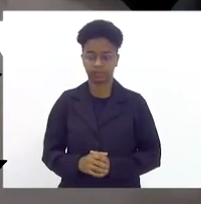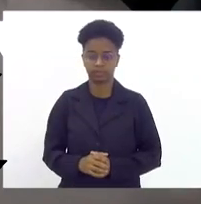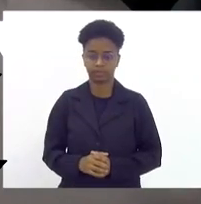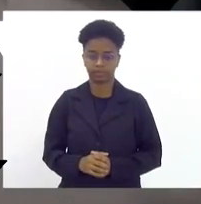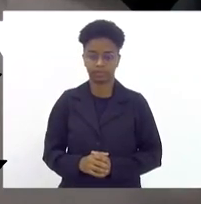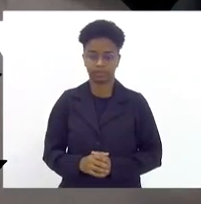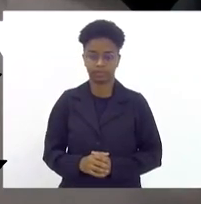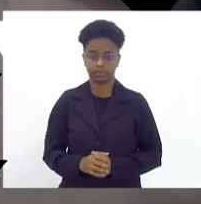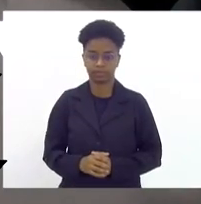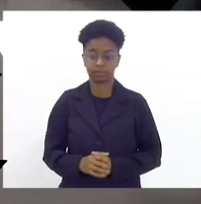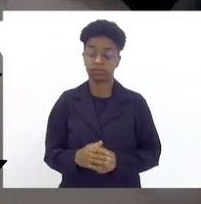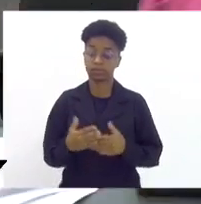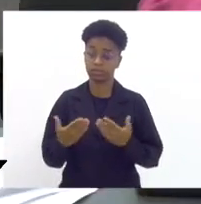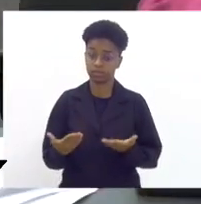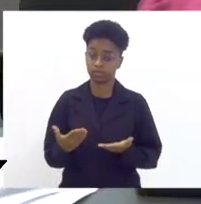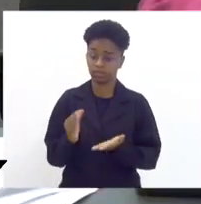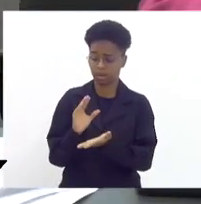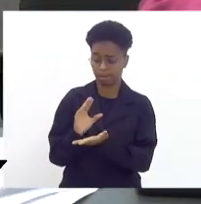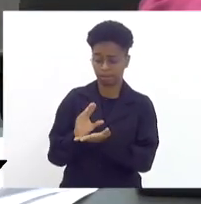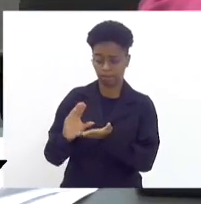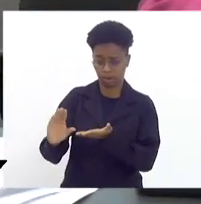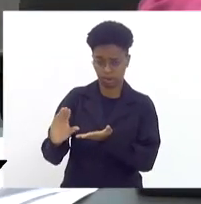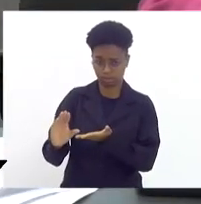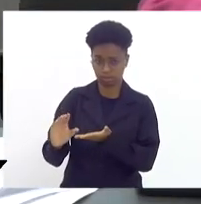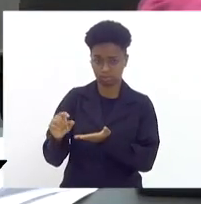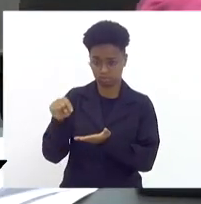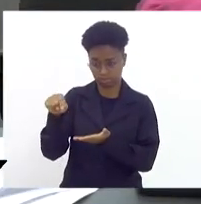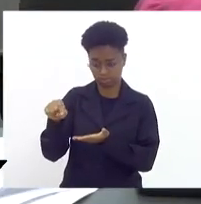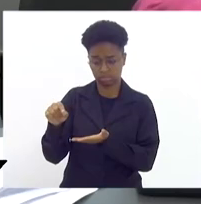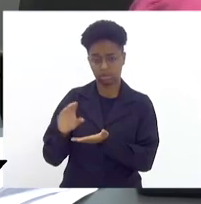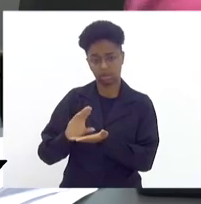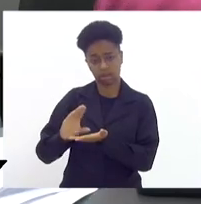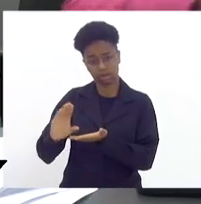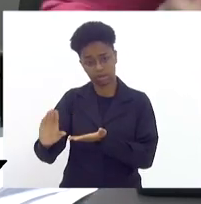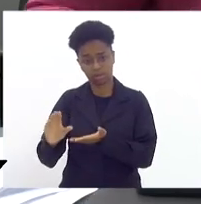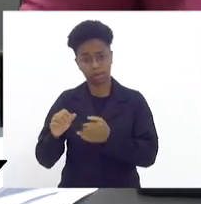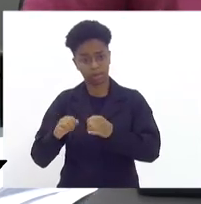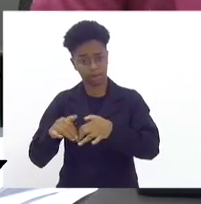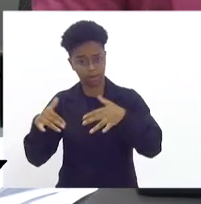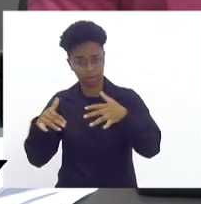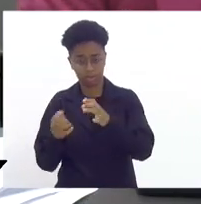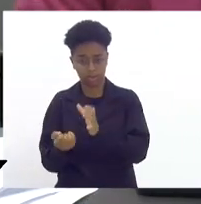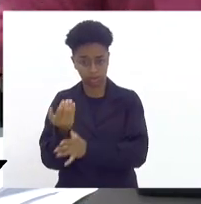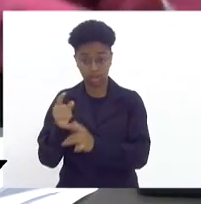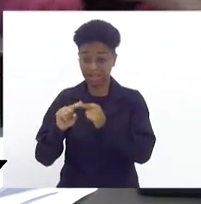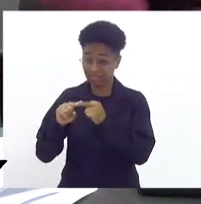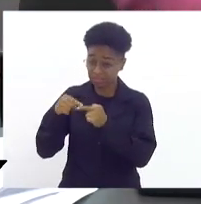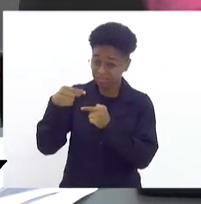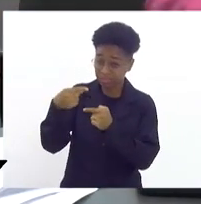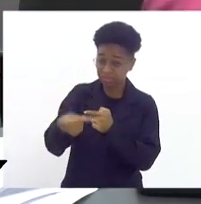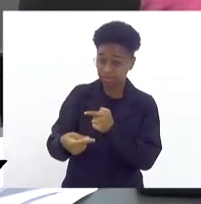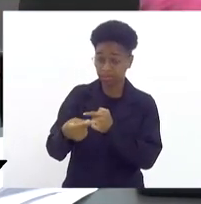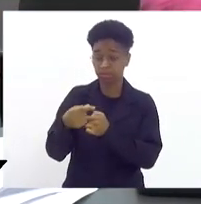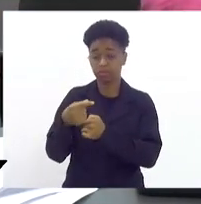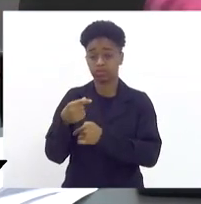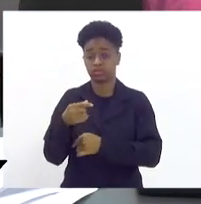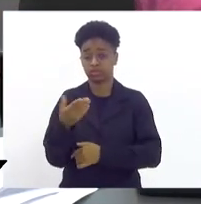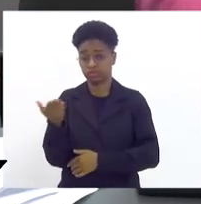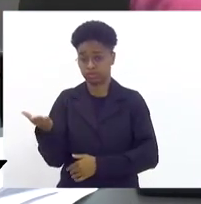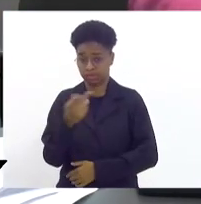E o fundo veio para o Parlamento e foi criado. A posteriori, senhor presidente Rodrigo